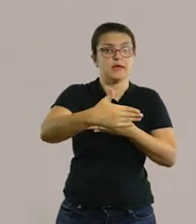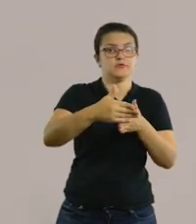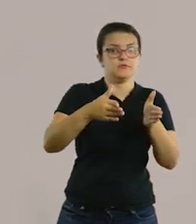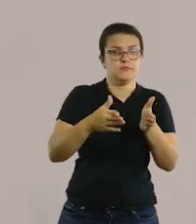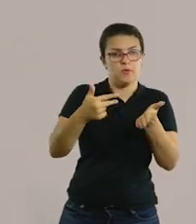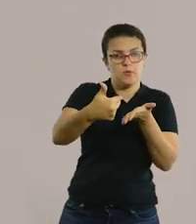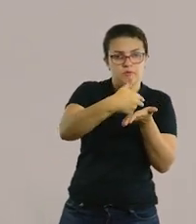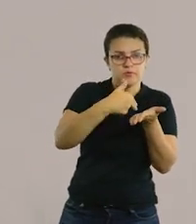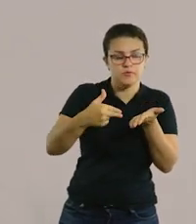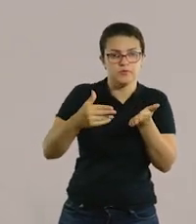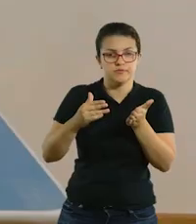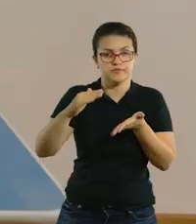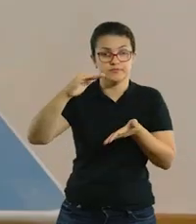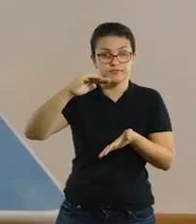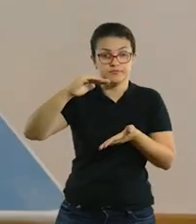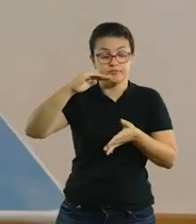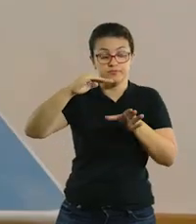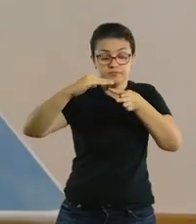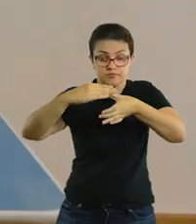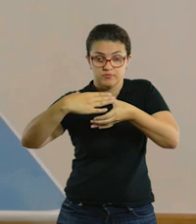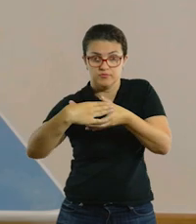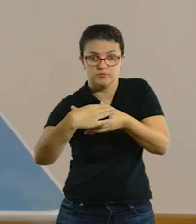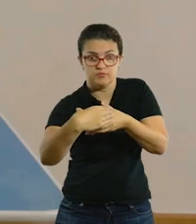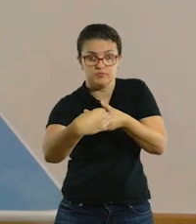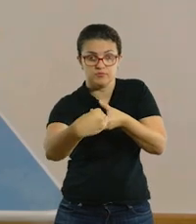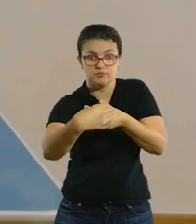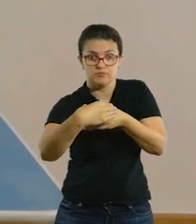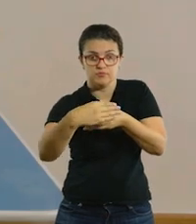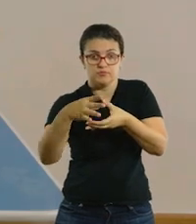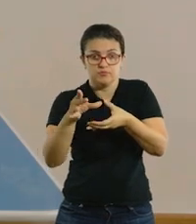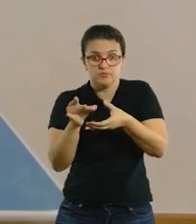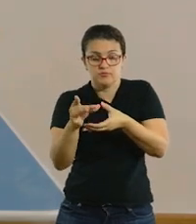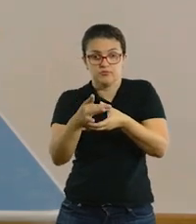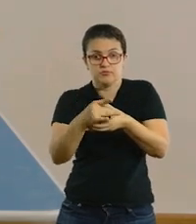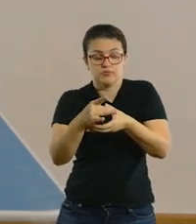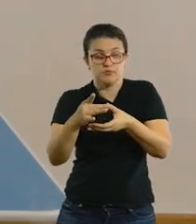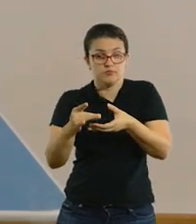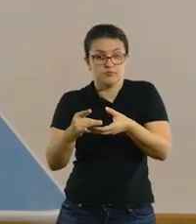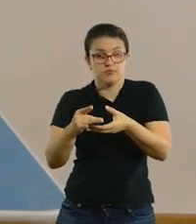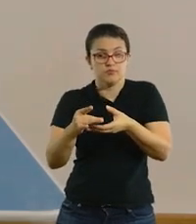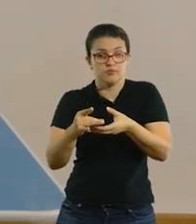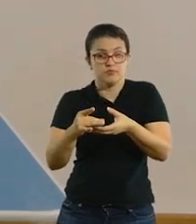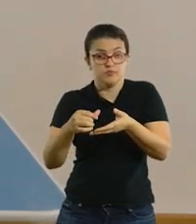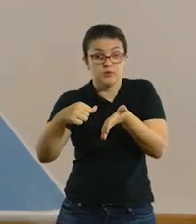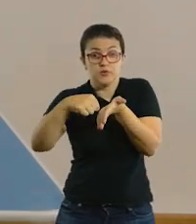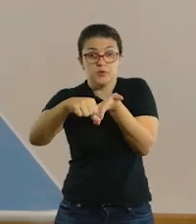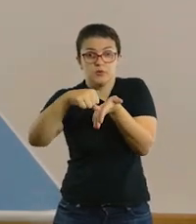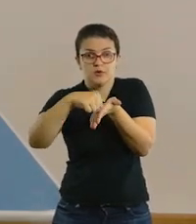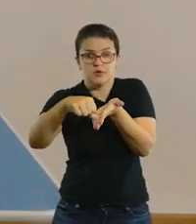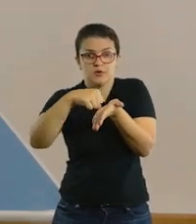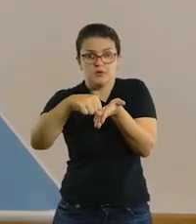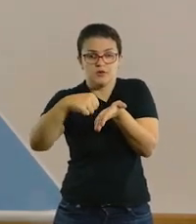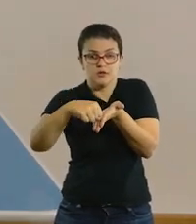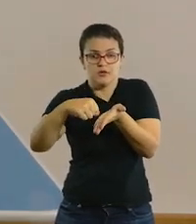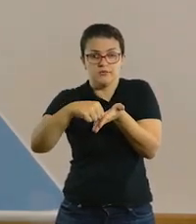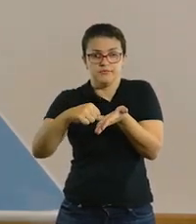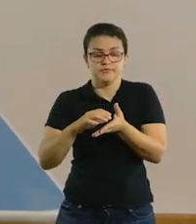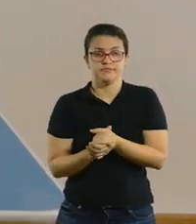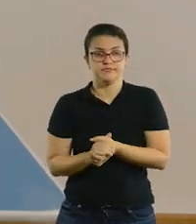formato semelhante ao navio real. E vocês vão fixar com fita crepe,